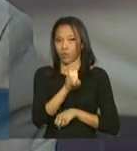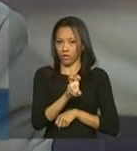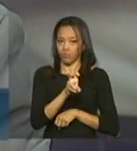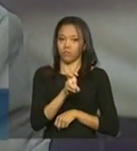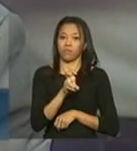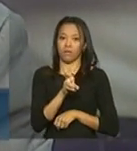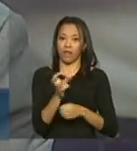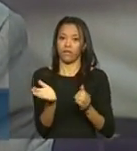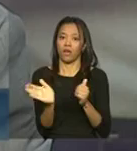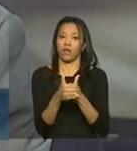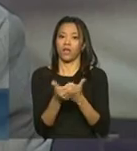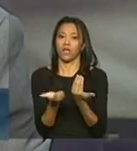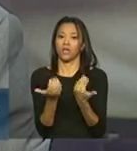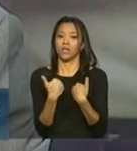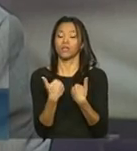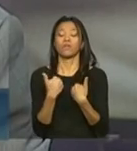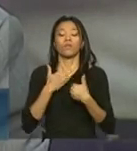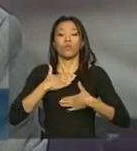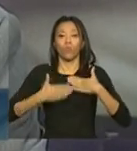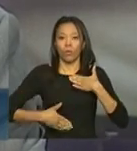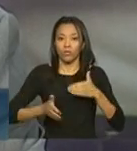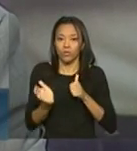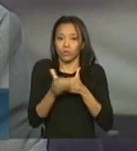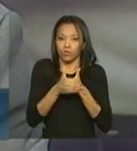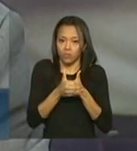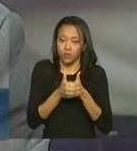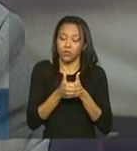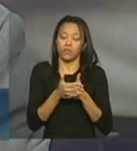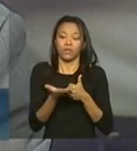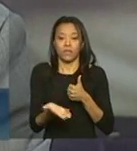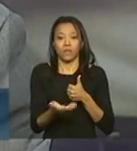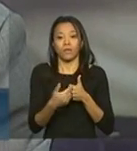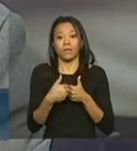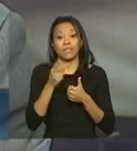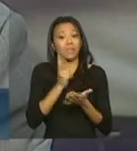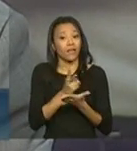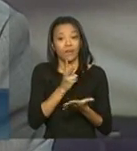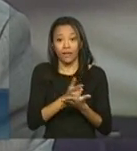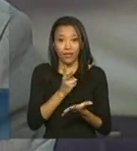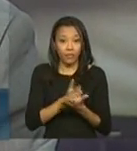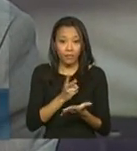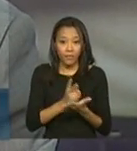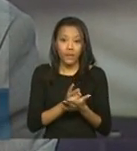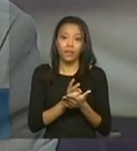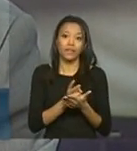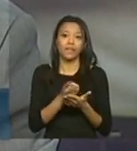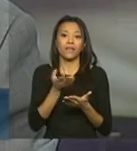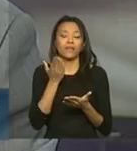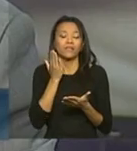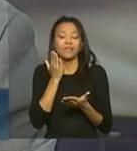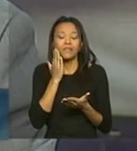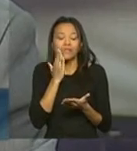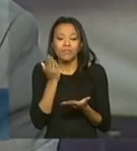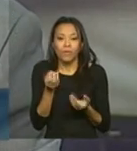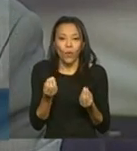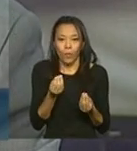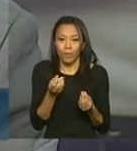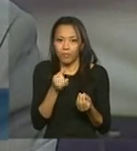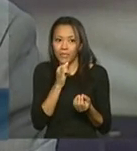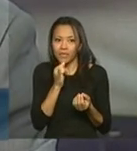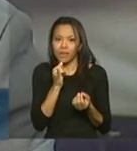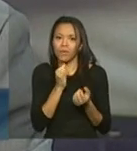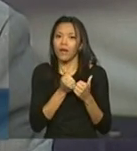tempo. Aliás, as análises epidemiológicas no campo da hanseníase são sempre feitas de forma com tendência secular da doença. Ou seja, você tem que